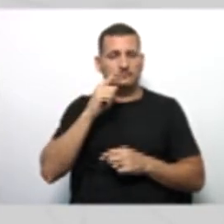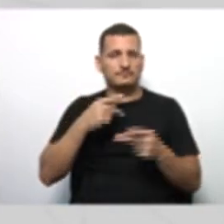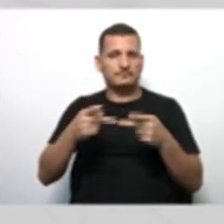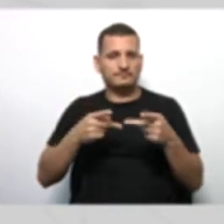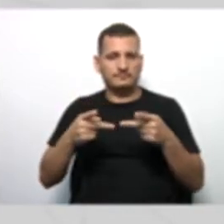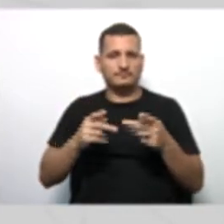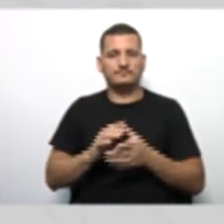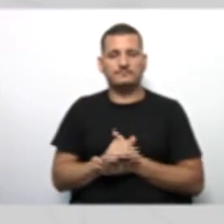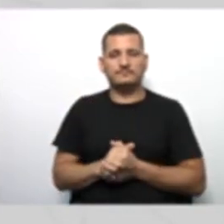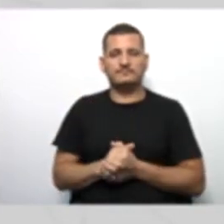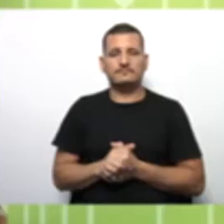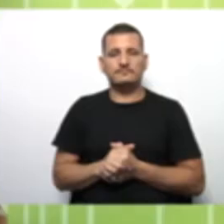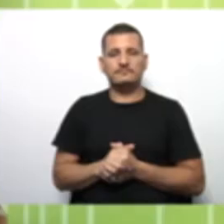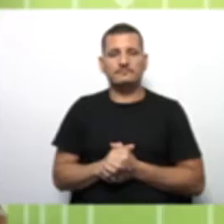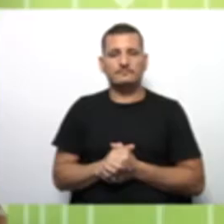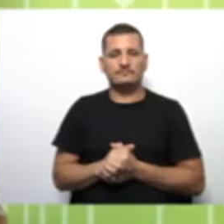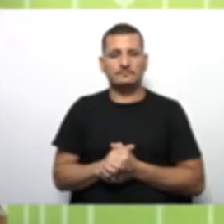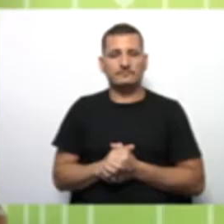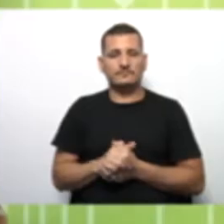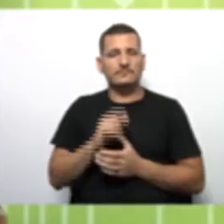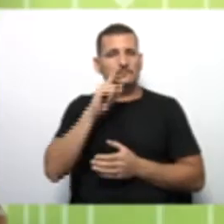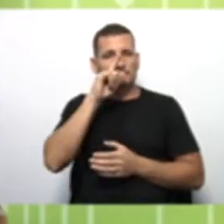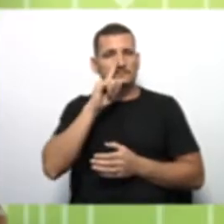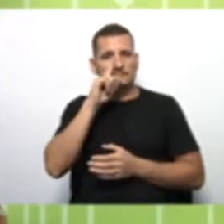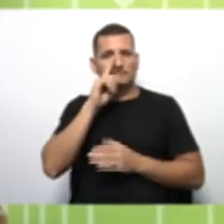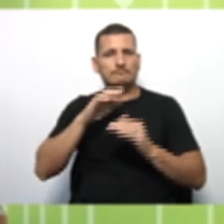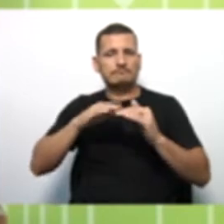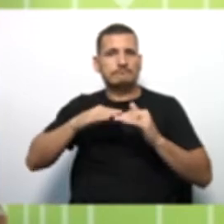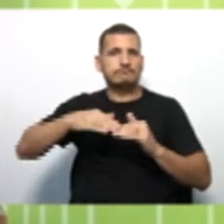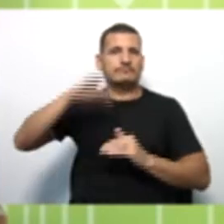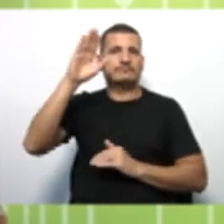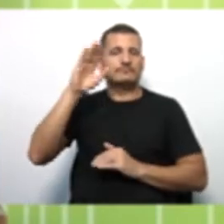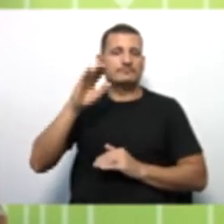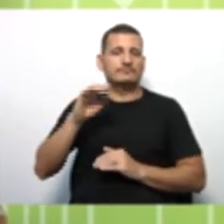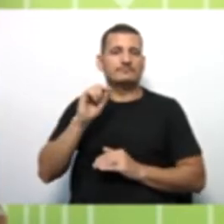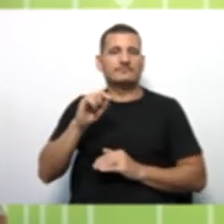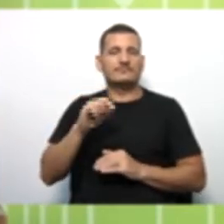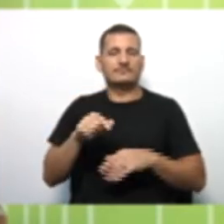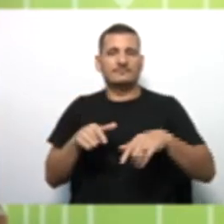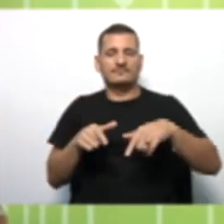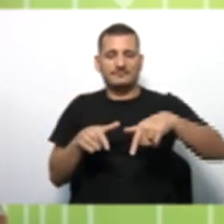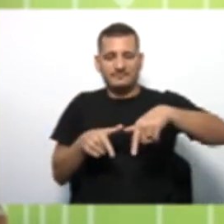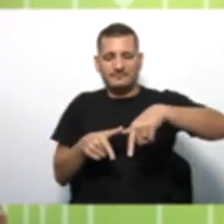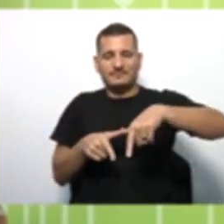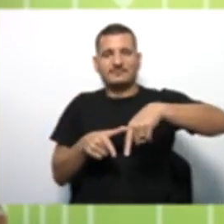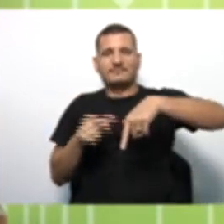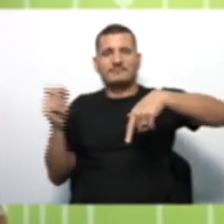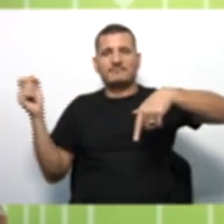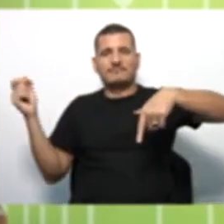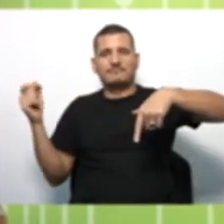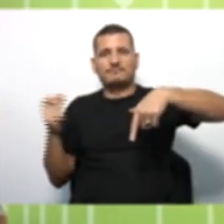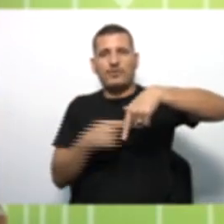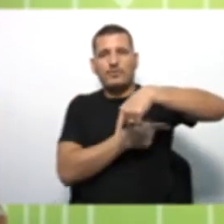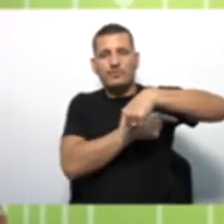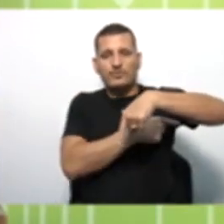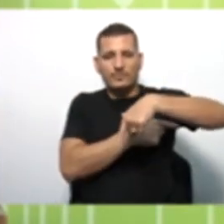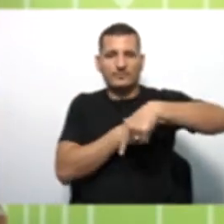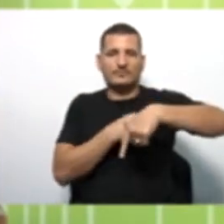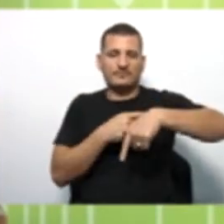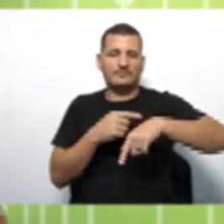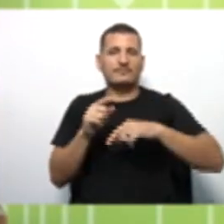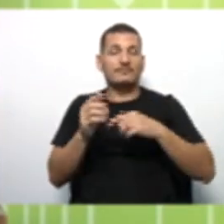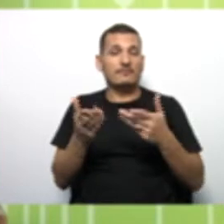ele pode ser um aumento de custo de 10% a 20%, de tempo em relação a 5% e 10%. Vai